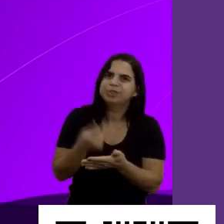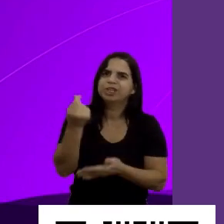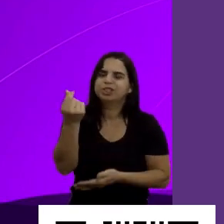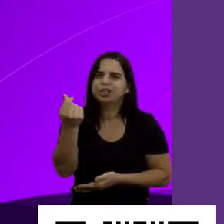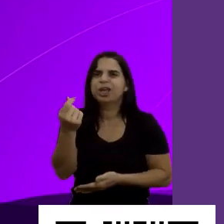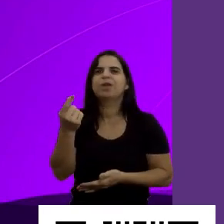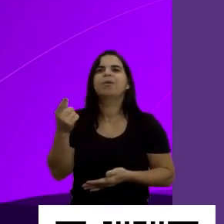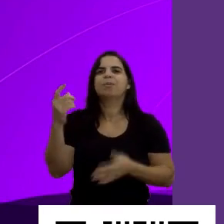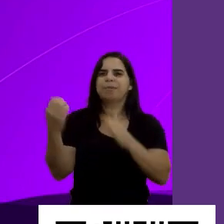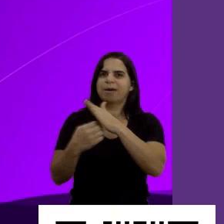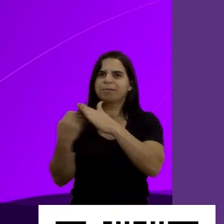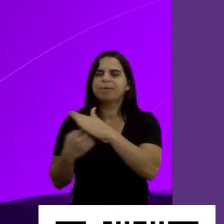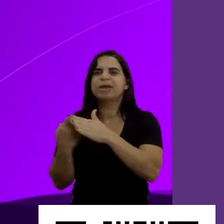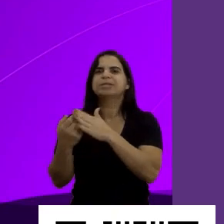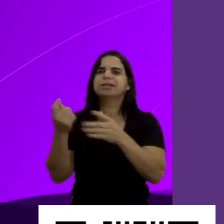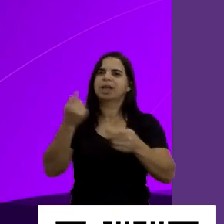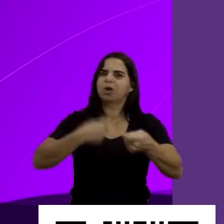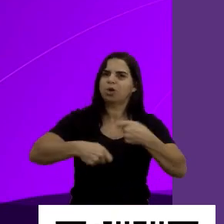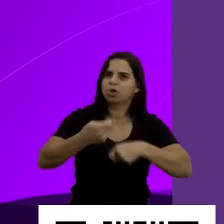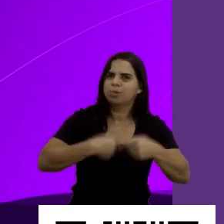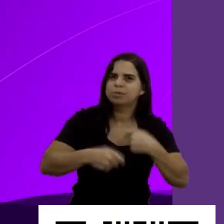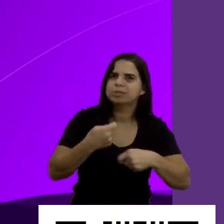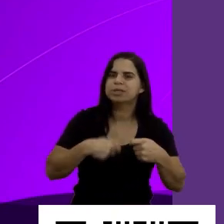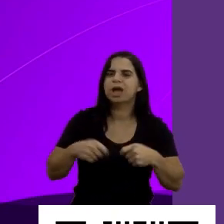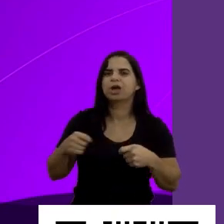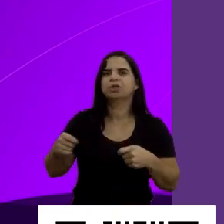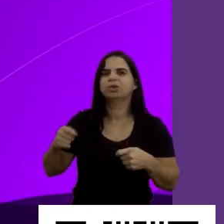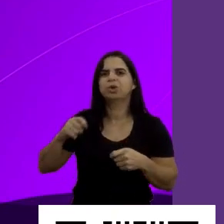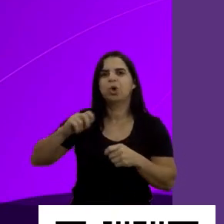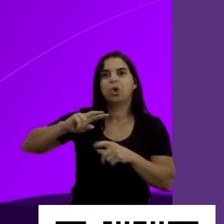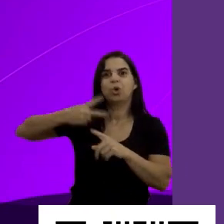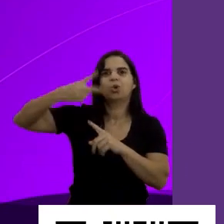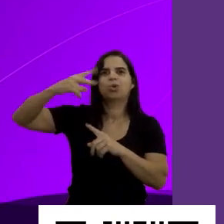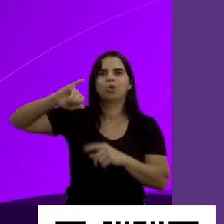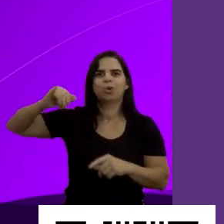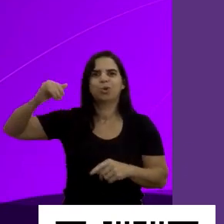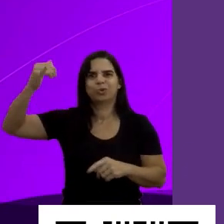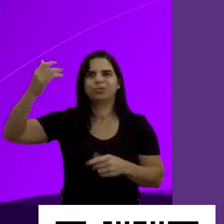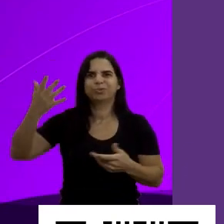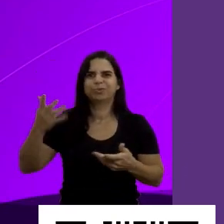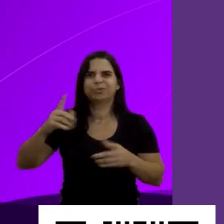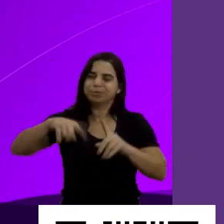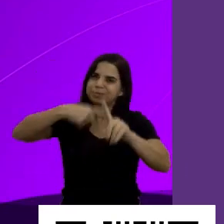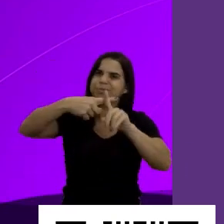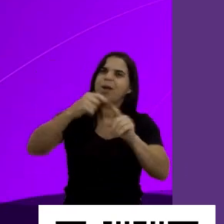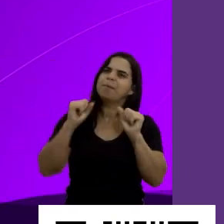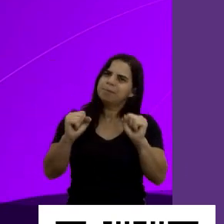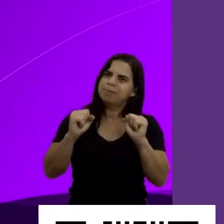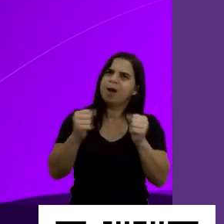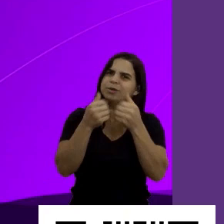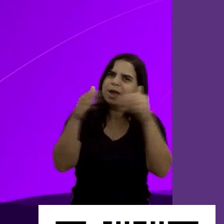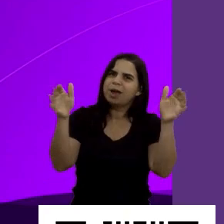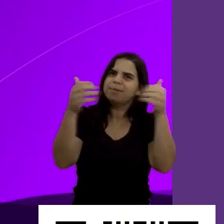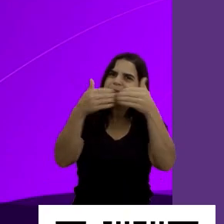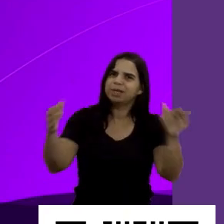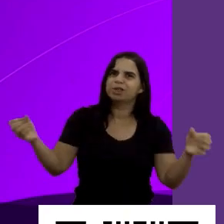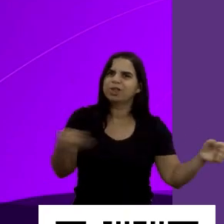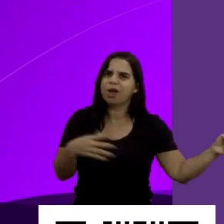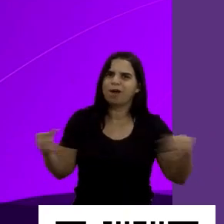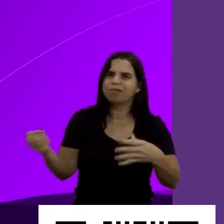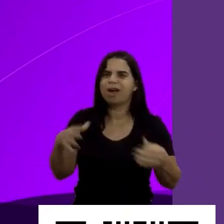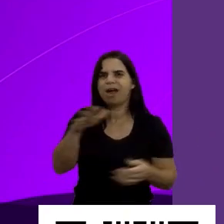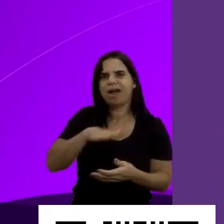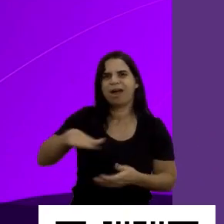que está economizando ou lucrando mais que é que acontece ela pode contratar mais Abrir novas áreas e assim por diante